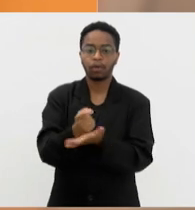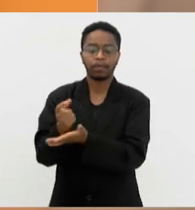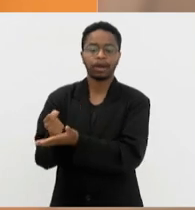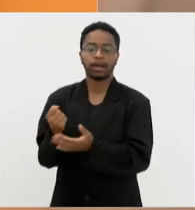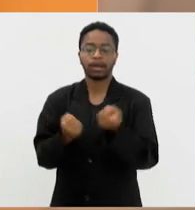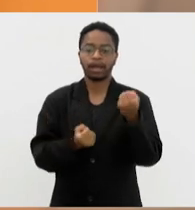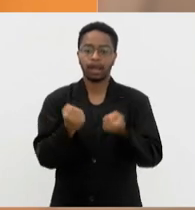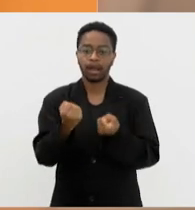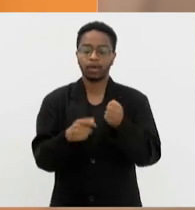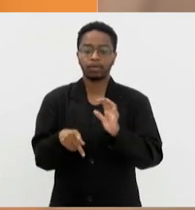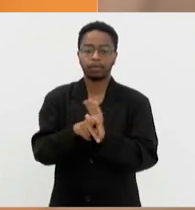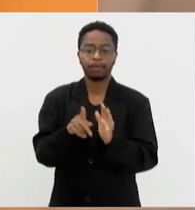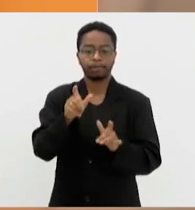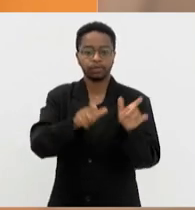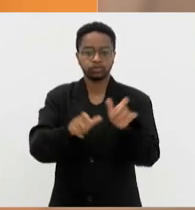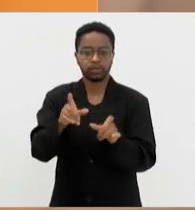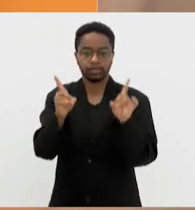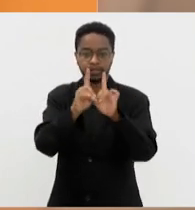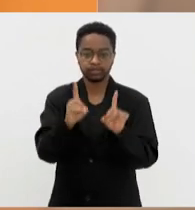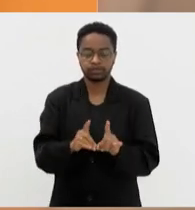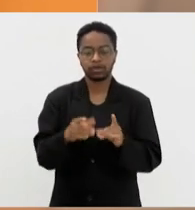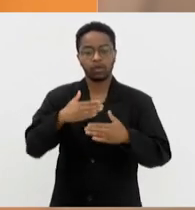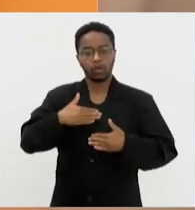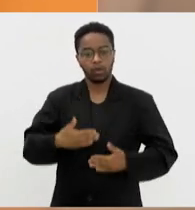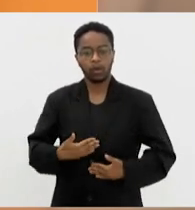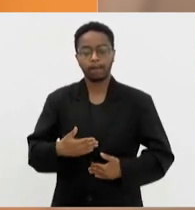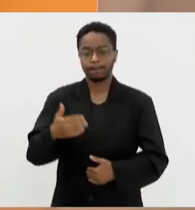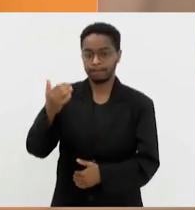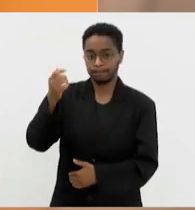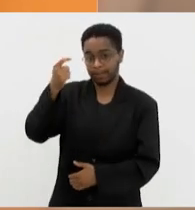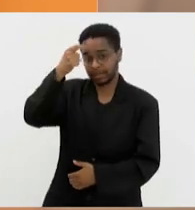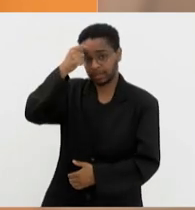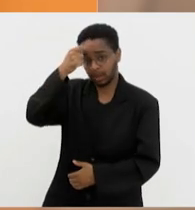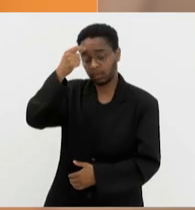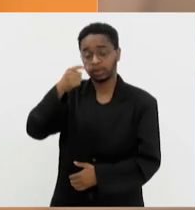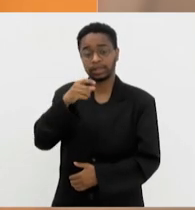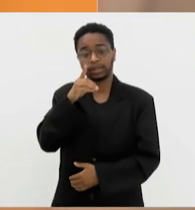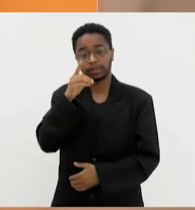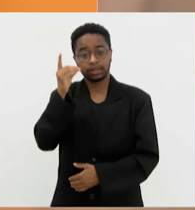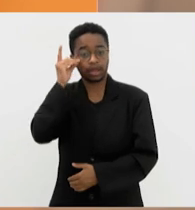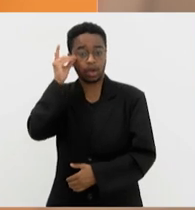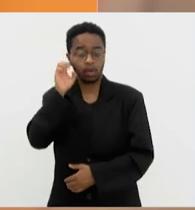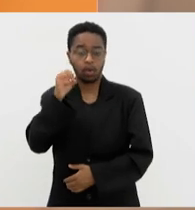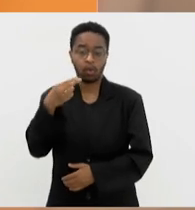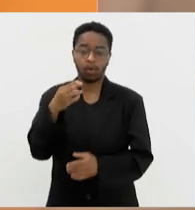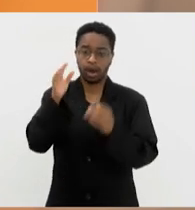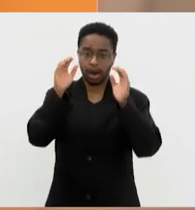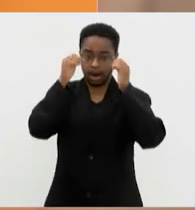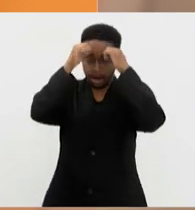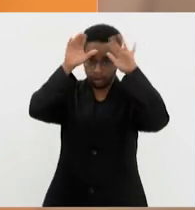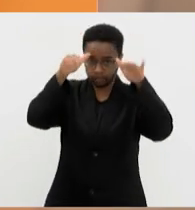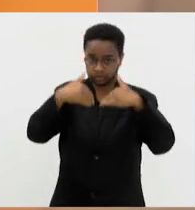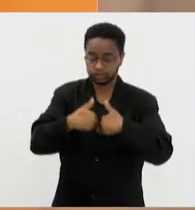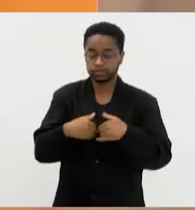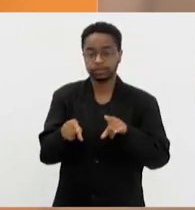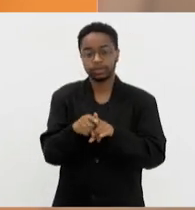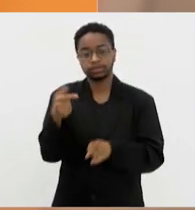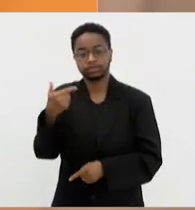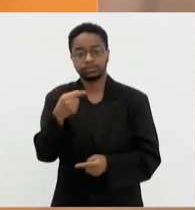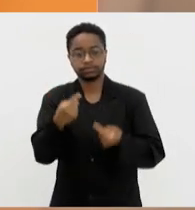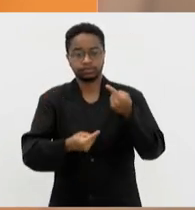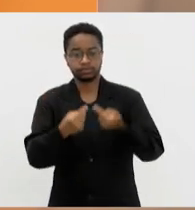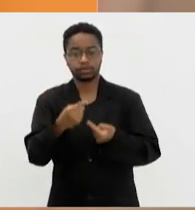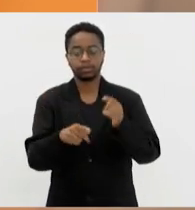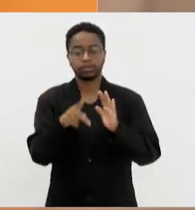com deficiência física, mental, síndrome de Down e autismo. Em segunda discussão, projeto da deputada